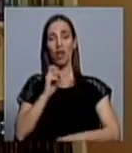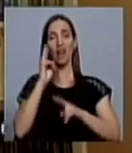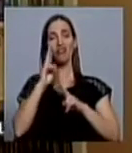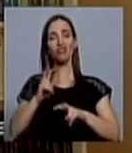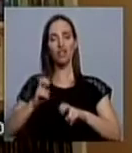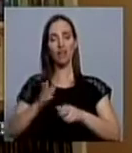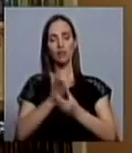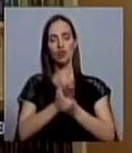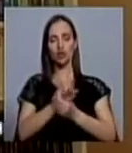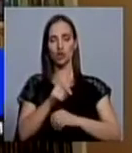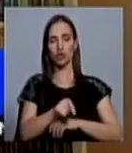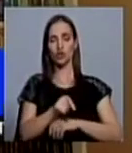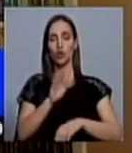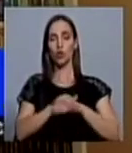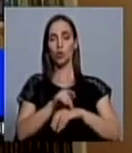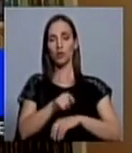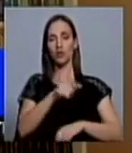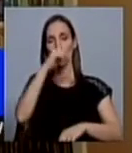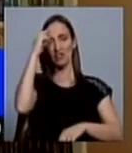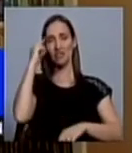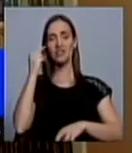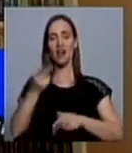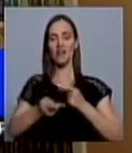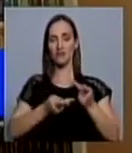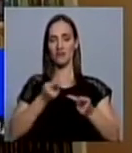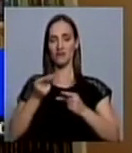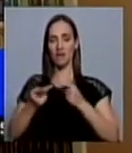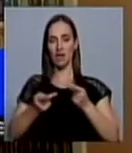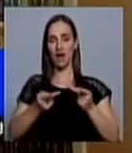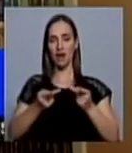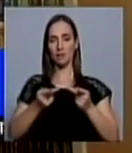casos, portanto é difícil avaliar exatamente